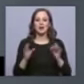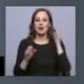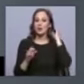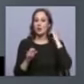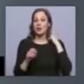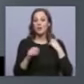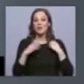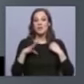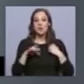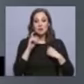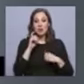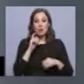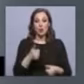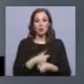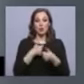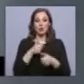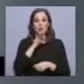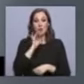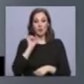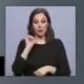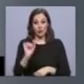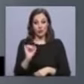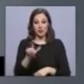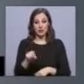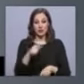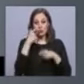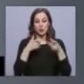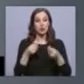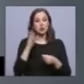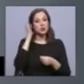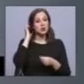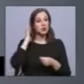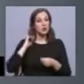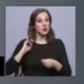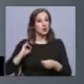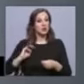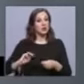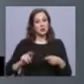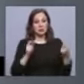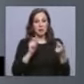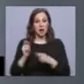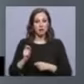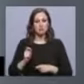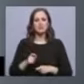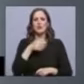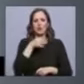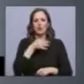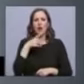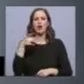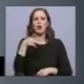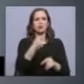o melhor para sua família mas também há muita gente que já se debate já levantava a voz contra